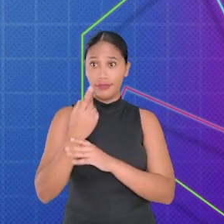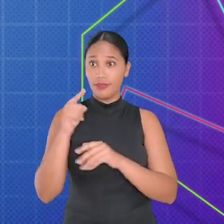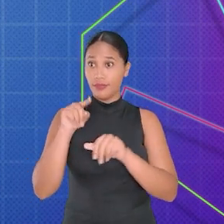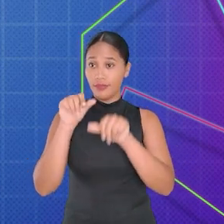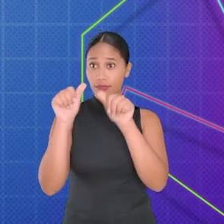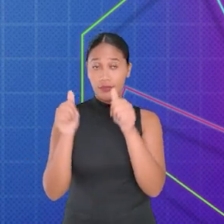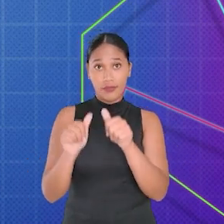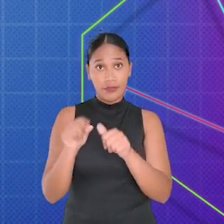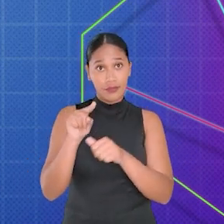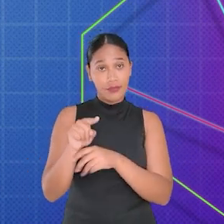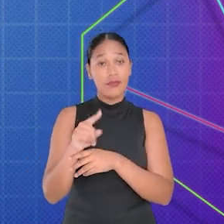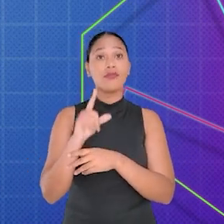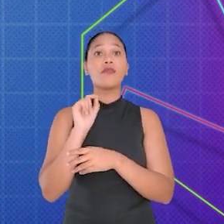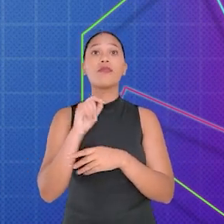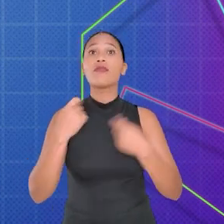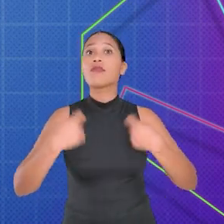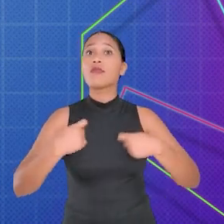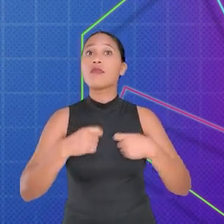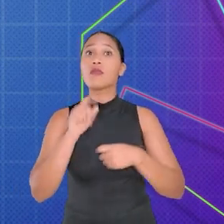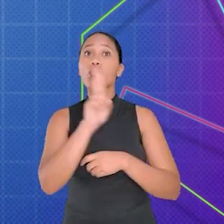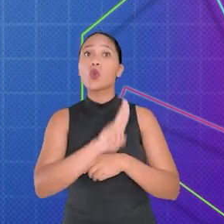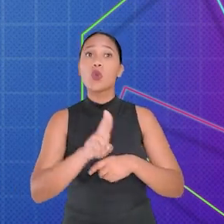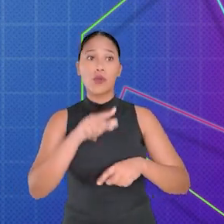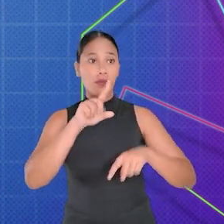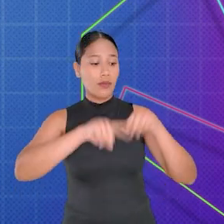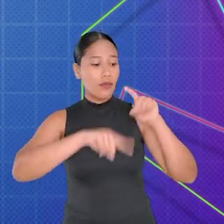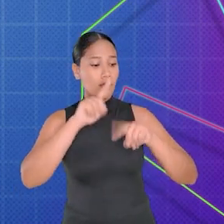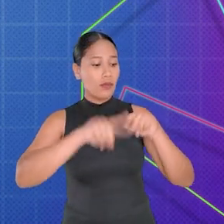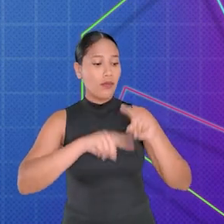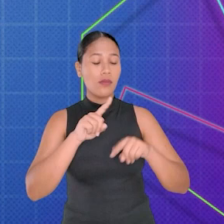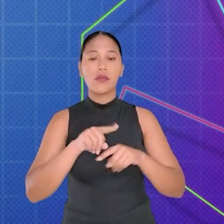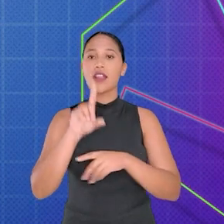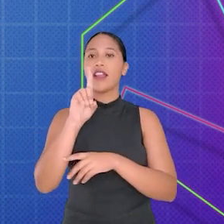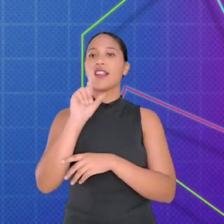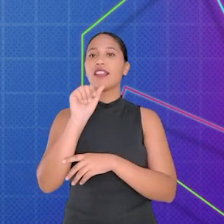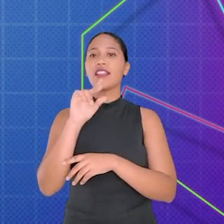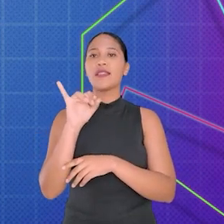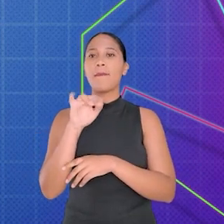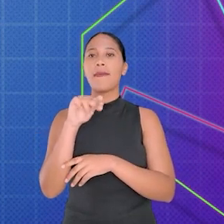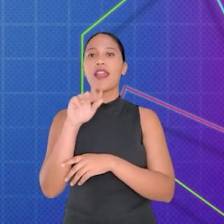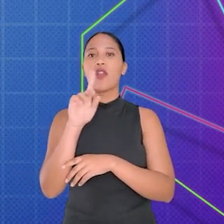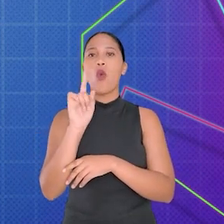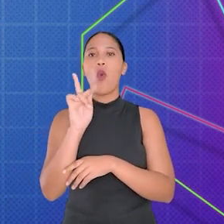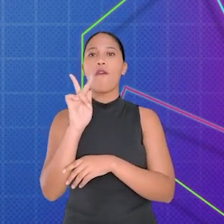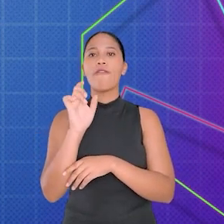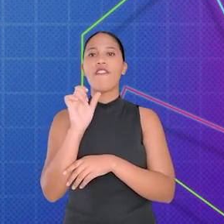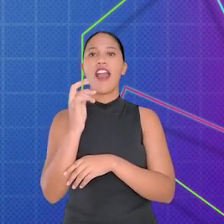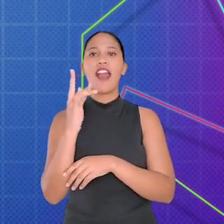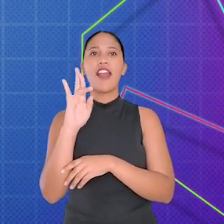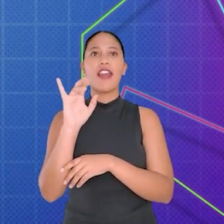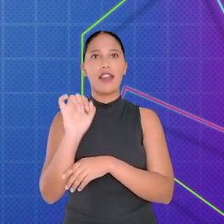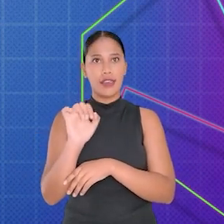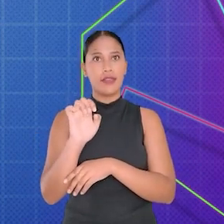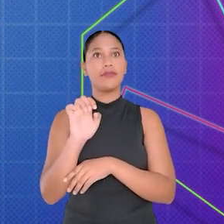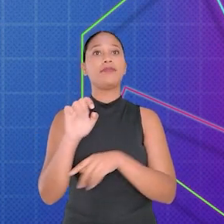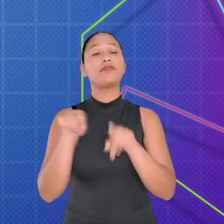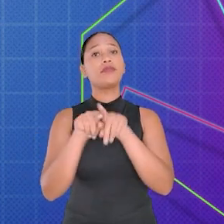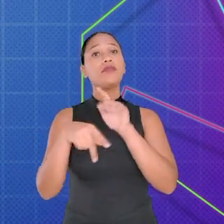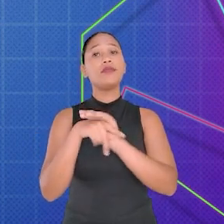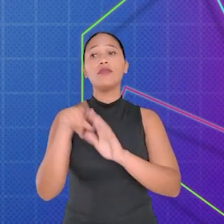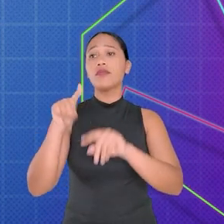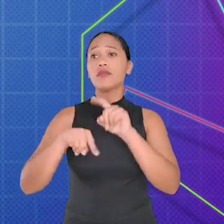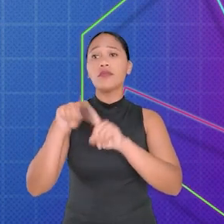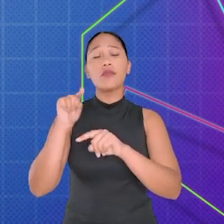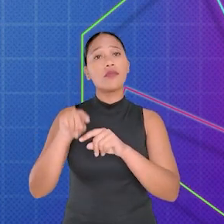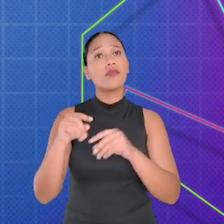uma escultura Low Poly no Blender, é preciso usar ferramentas como o Decimate Modifier, que permite reduzir o número de polígonos de um